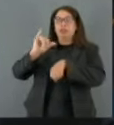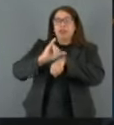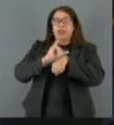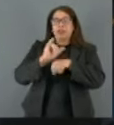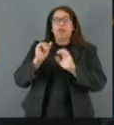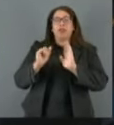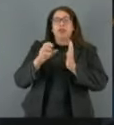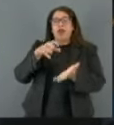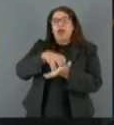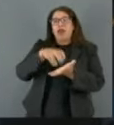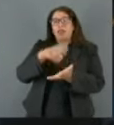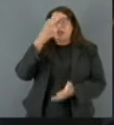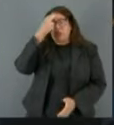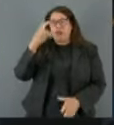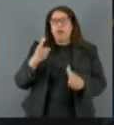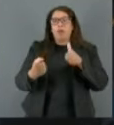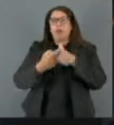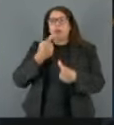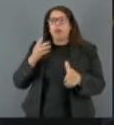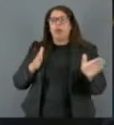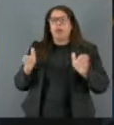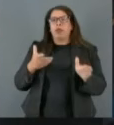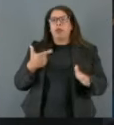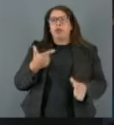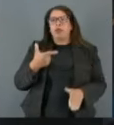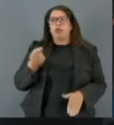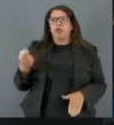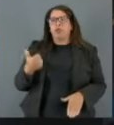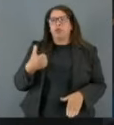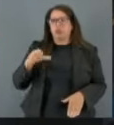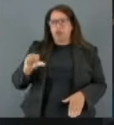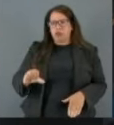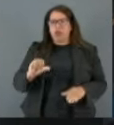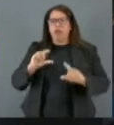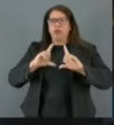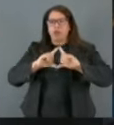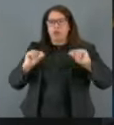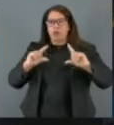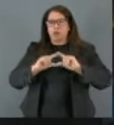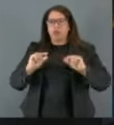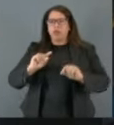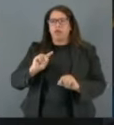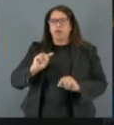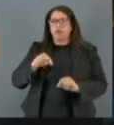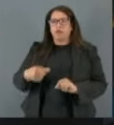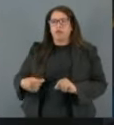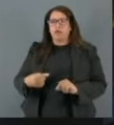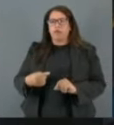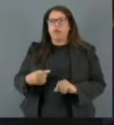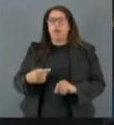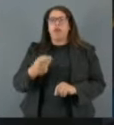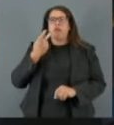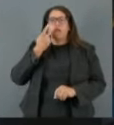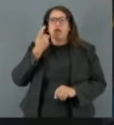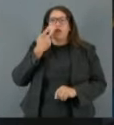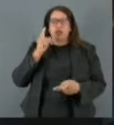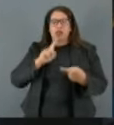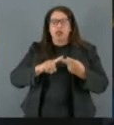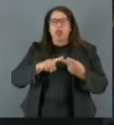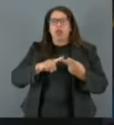inteligência nacional. Primeiro em 2019, em Brasília, depois Fortaleza, Ceará,